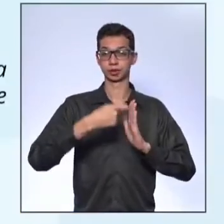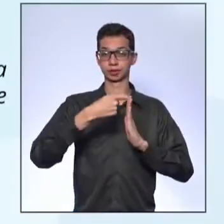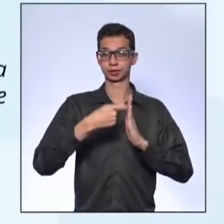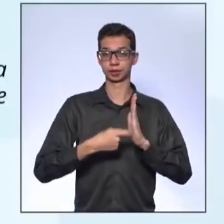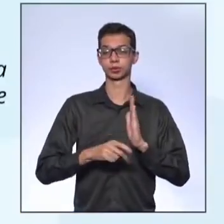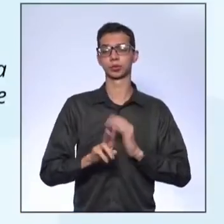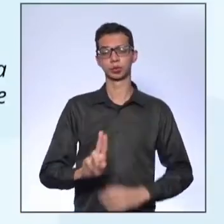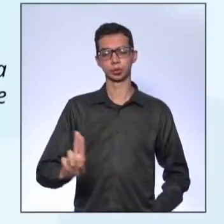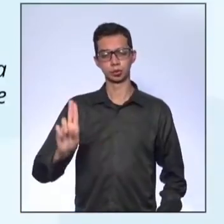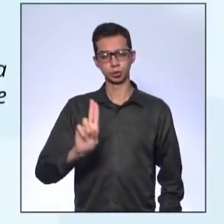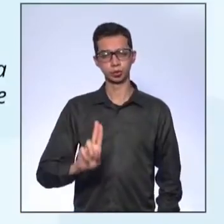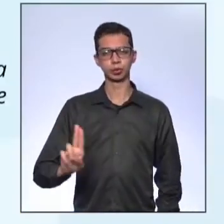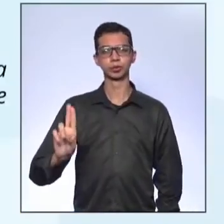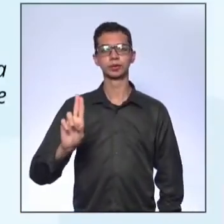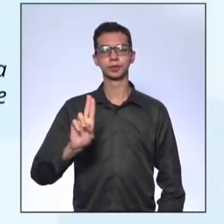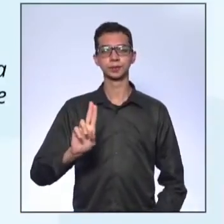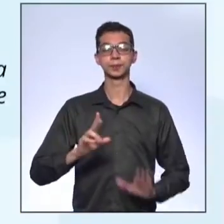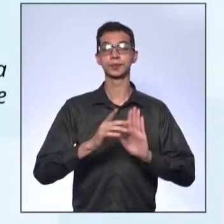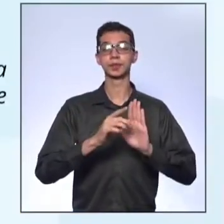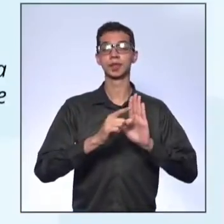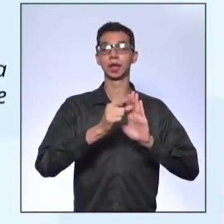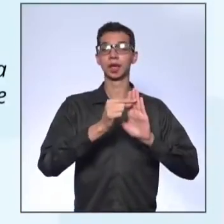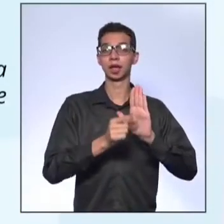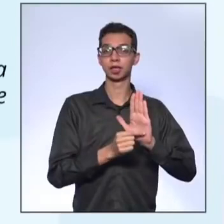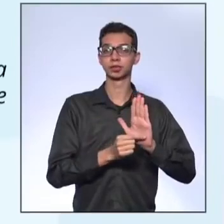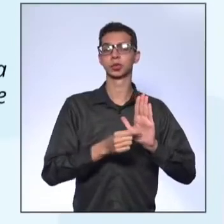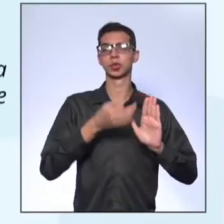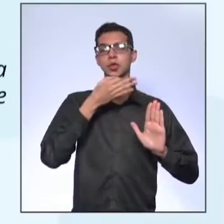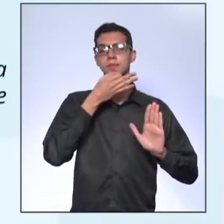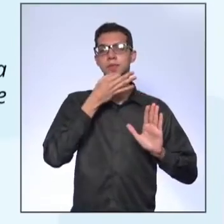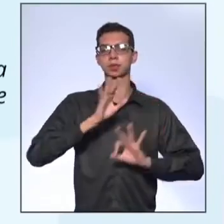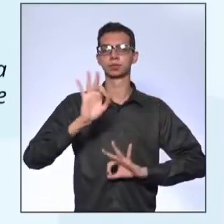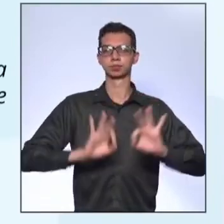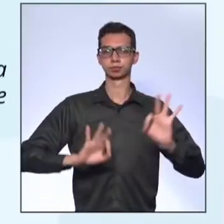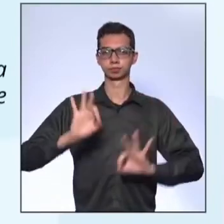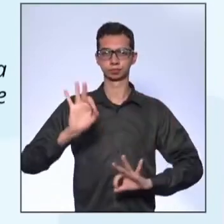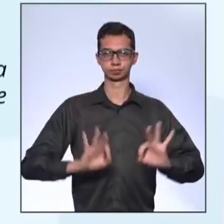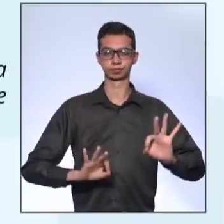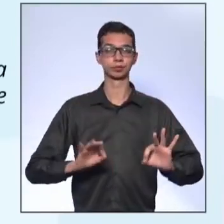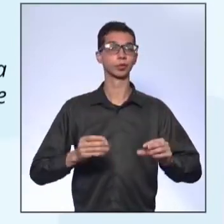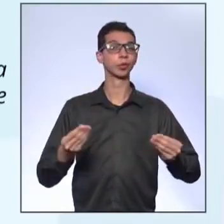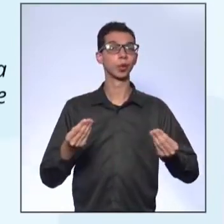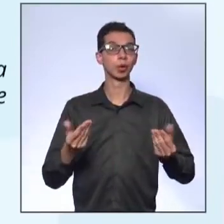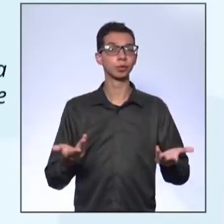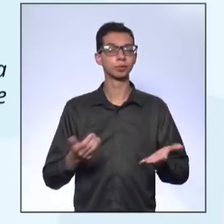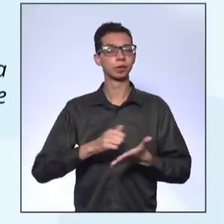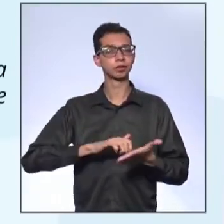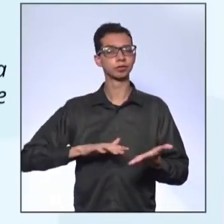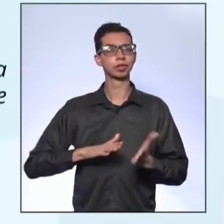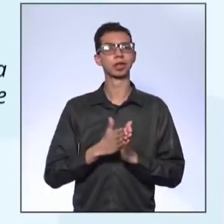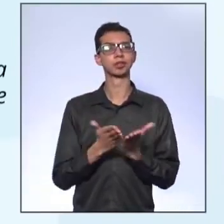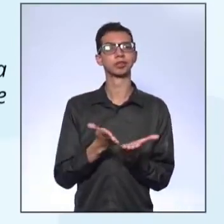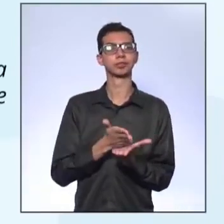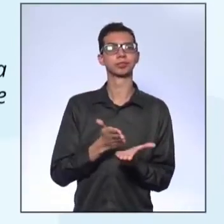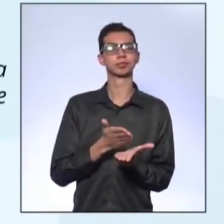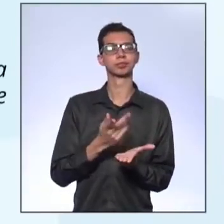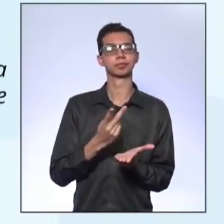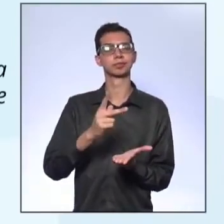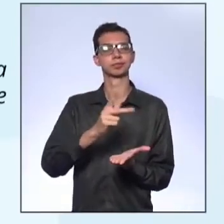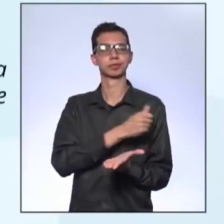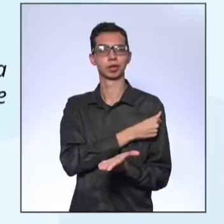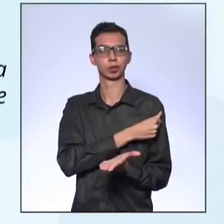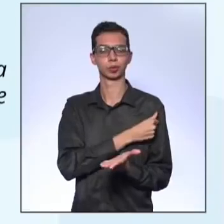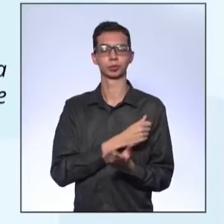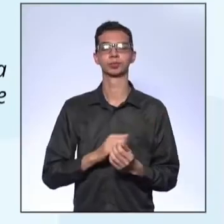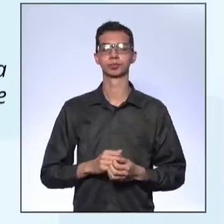para a construção do artigo de opinião a partir das atividades do caderno do aluno do segundo bimestre.